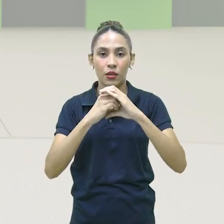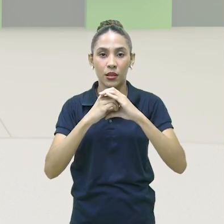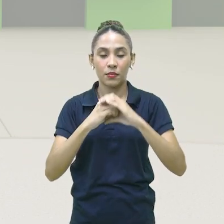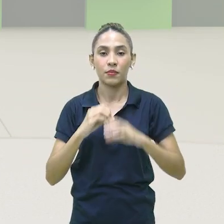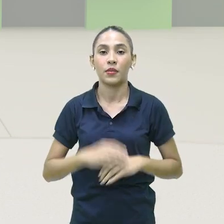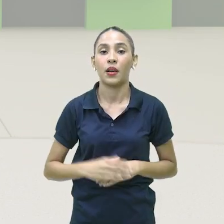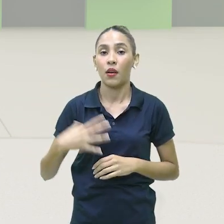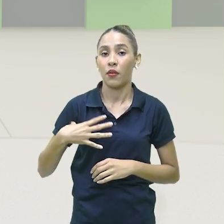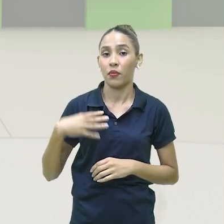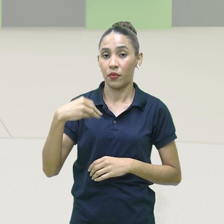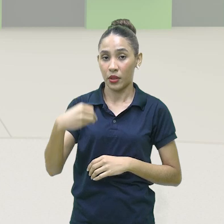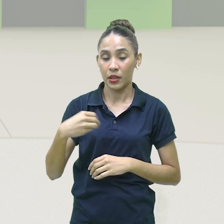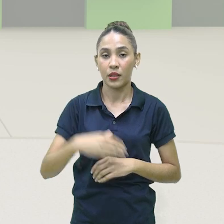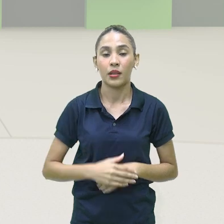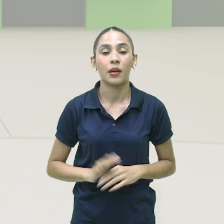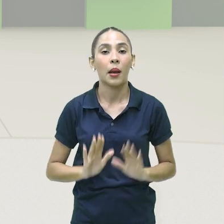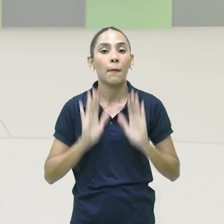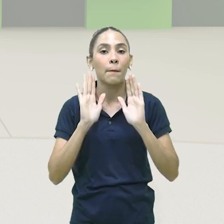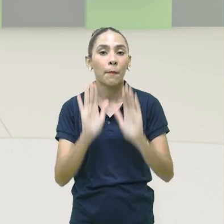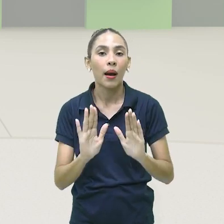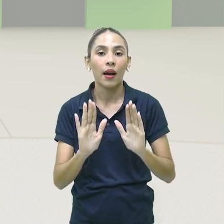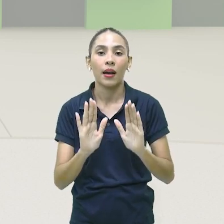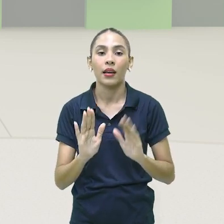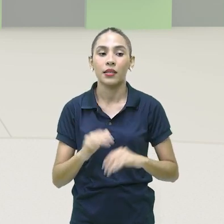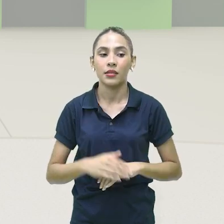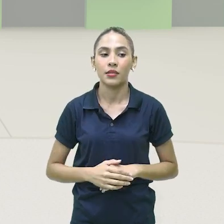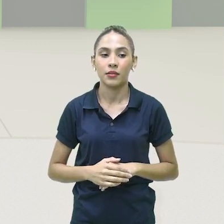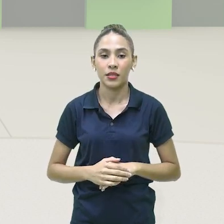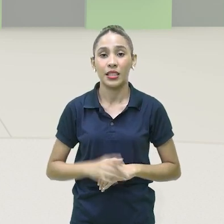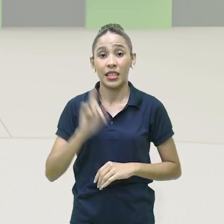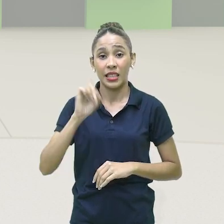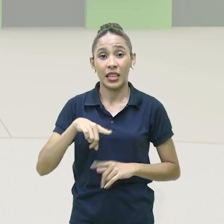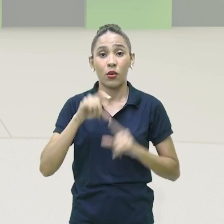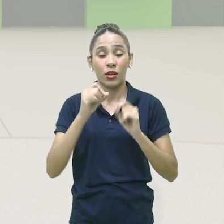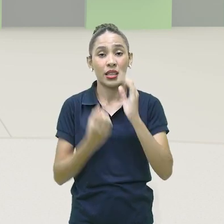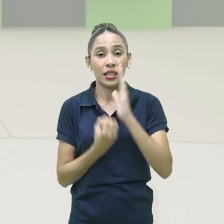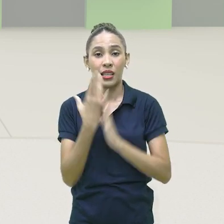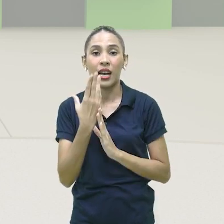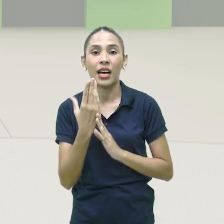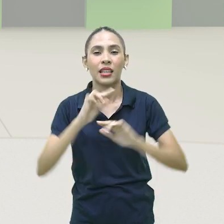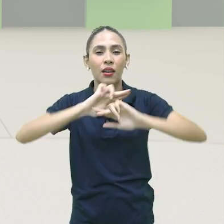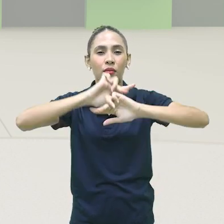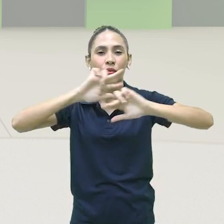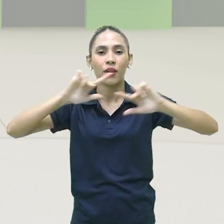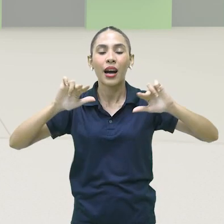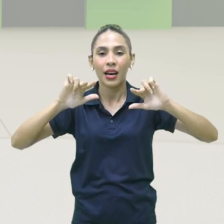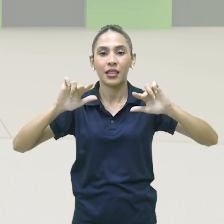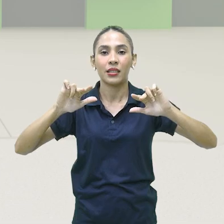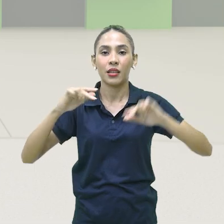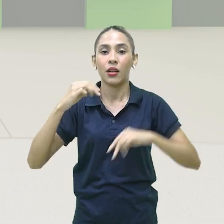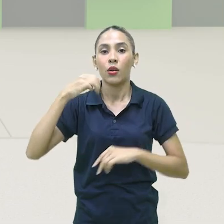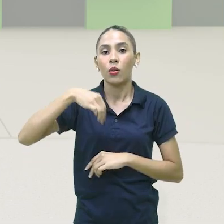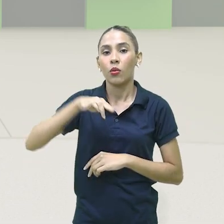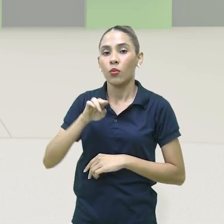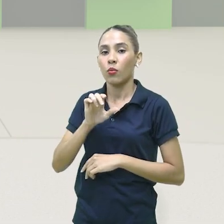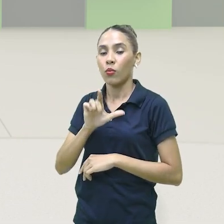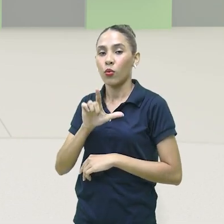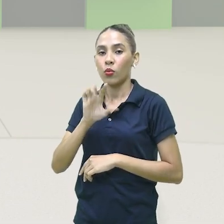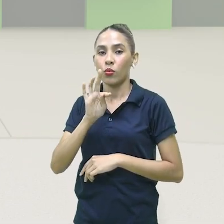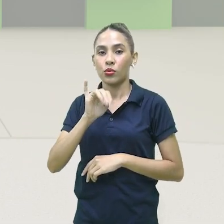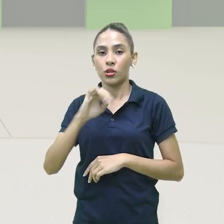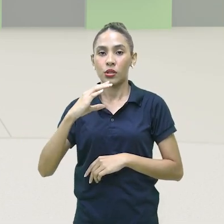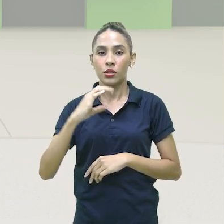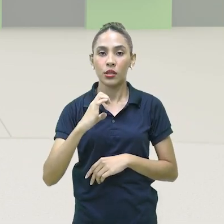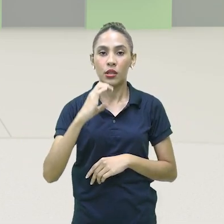de células filhas. Mas para os indivíduos que são formadas por muitas células, né, os multicelulares,